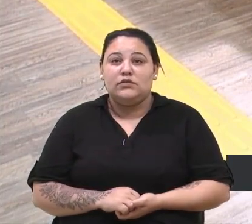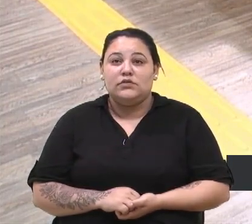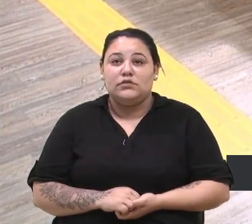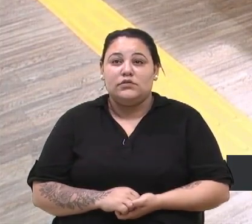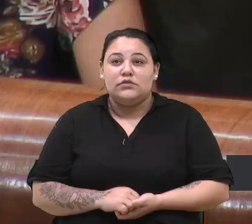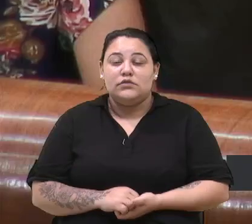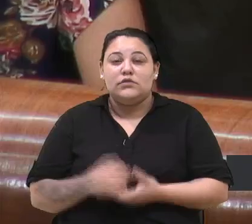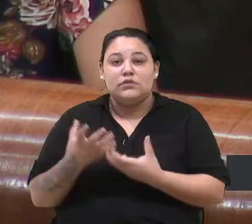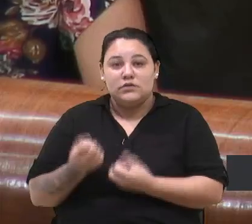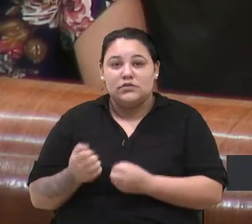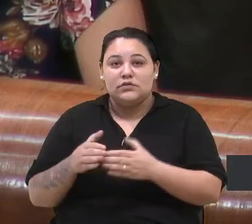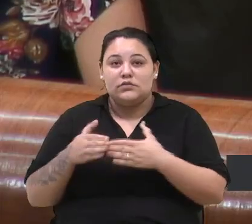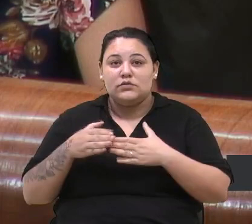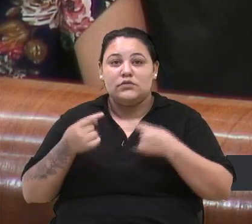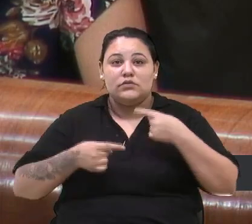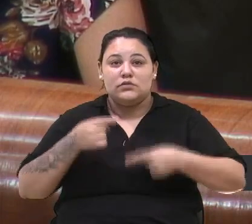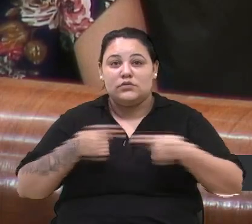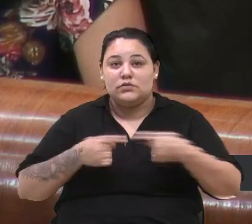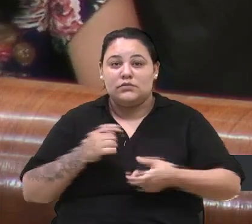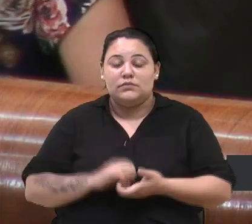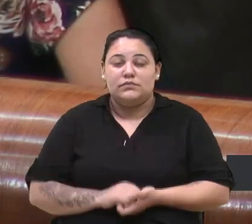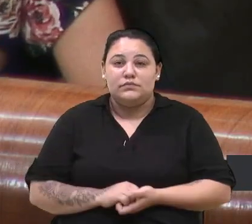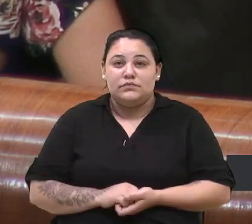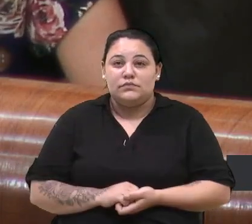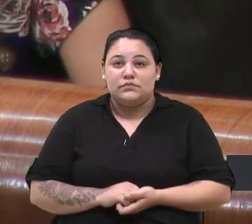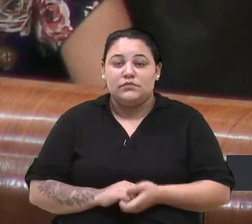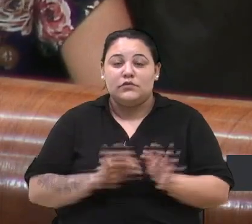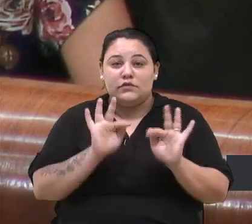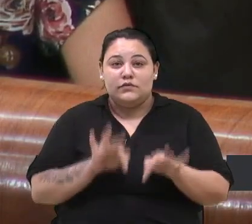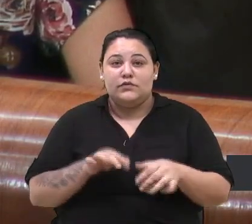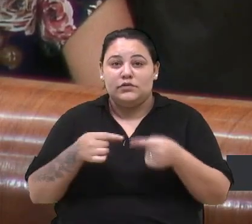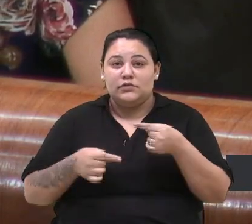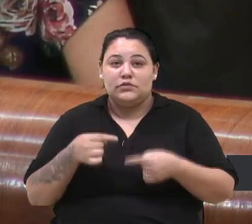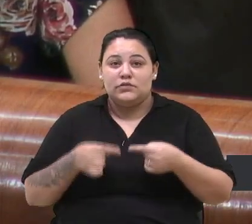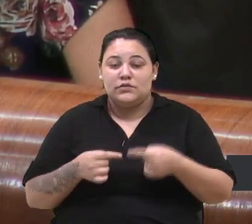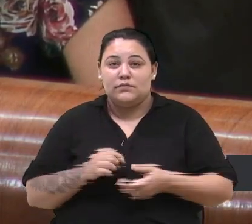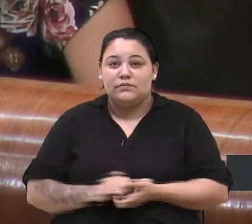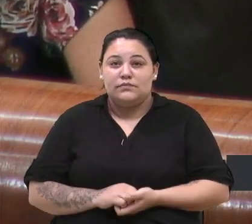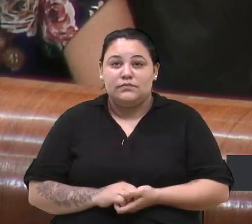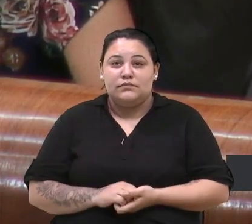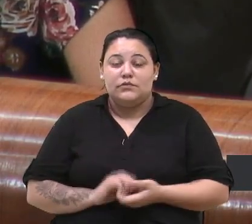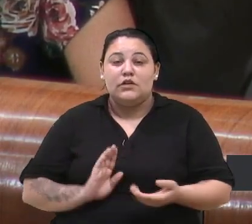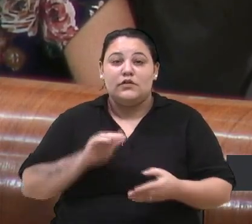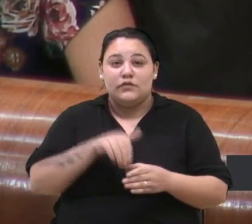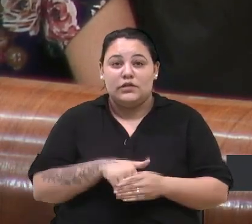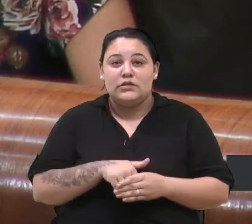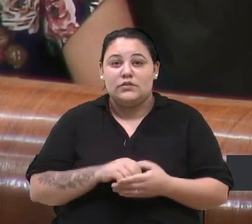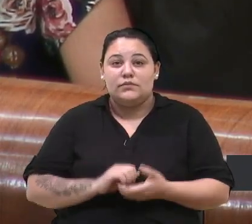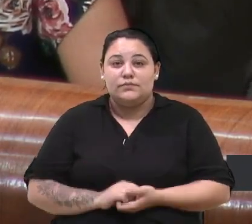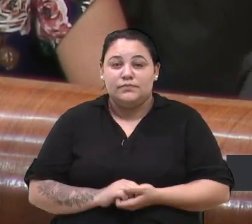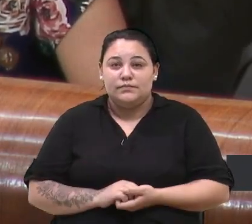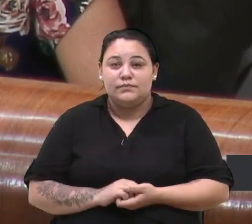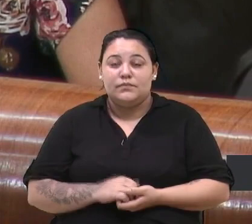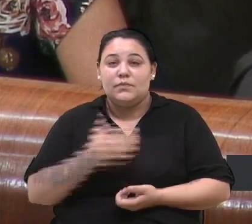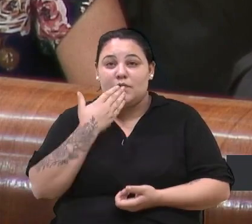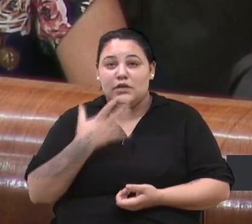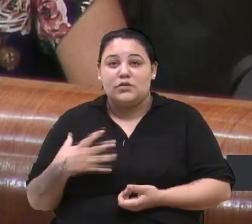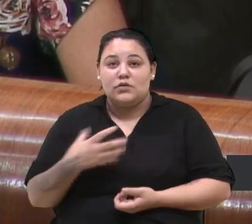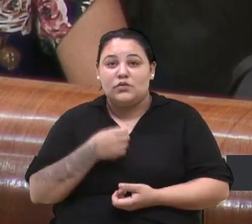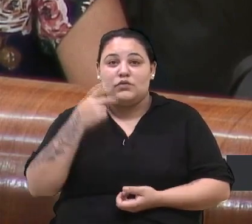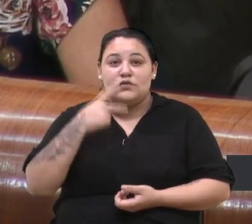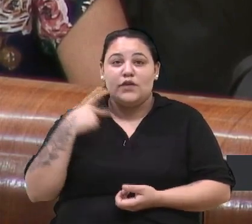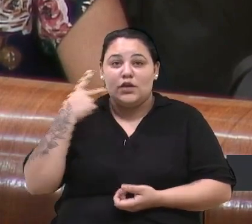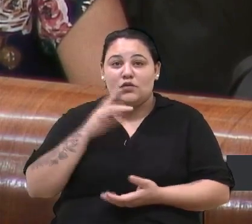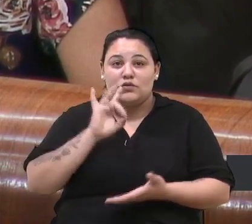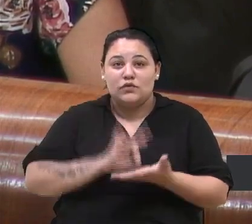em discussão. Encerrada a discussão. Em votação. Solicito, vereadores e vereadoras, que registrem